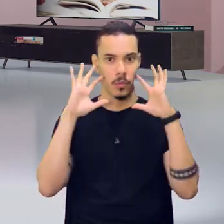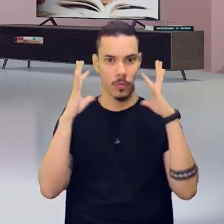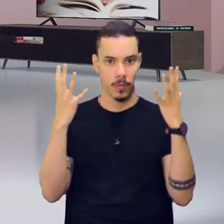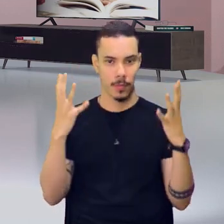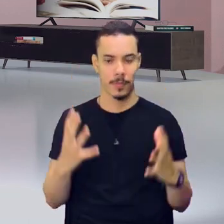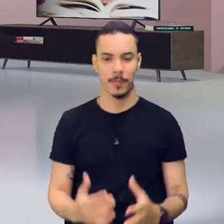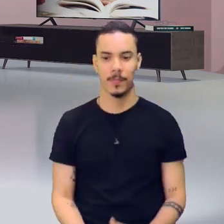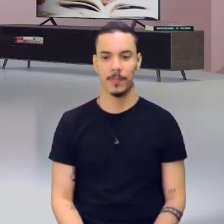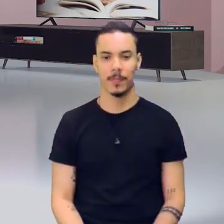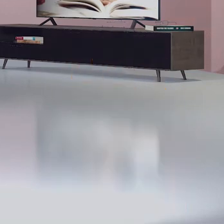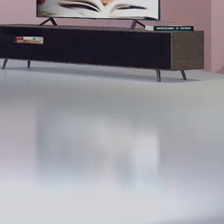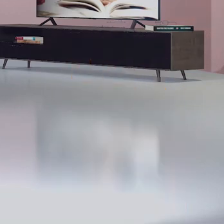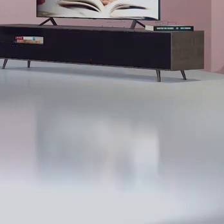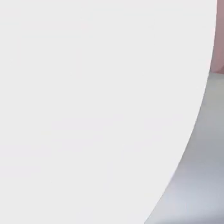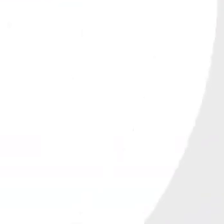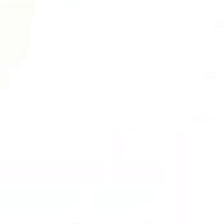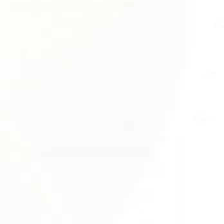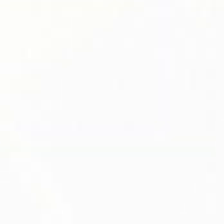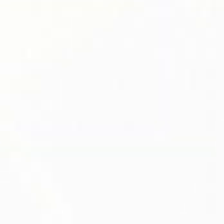Até lá!